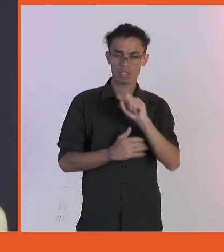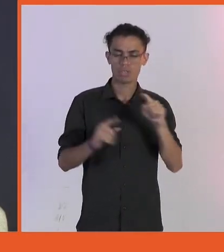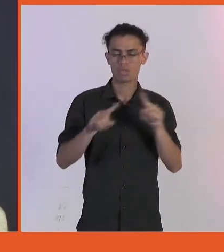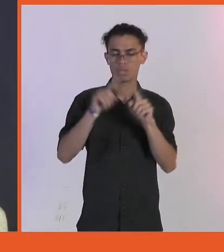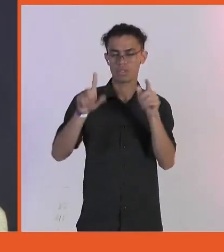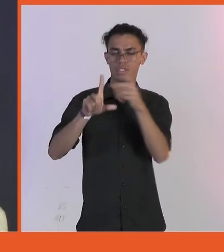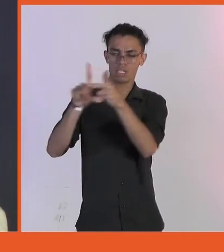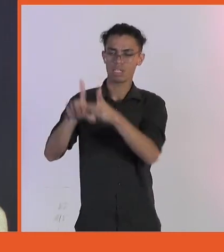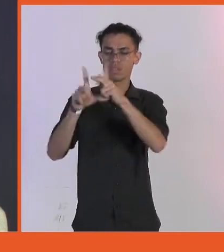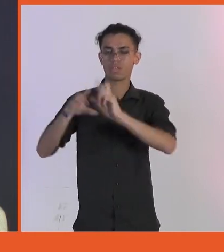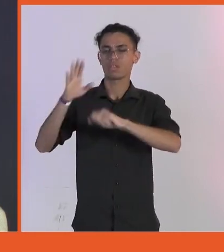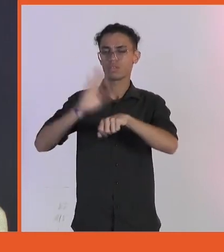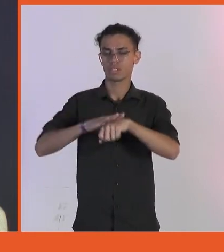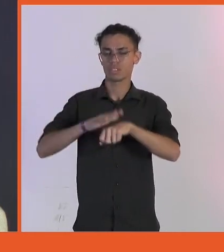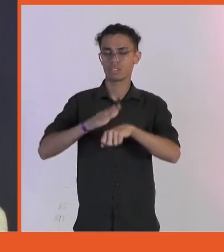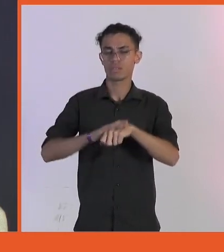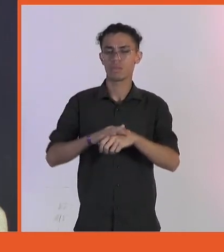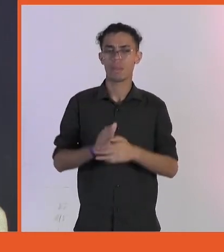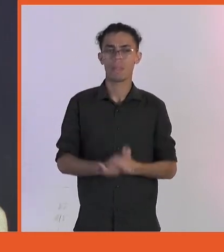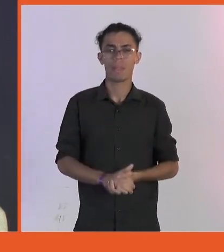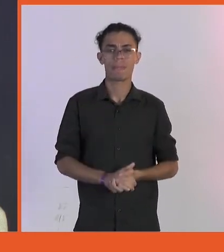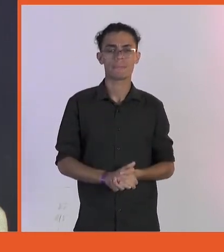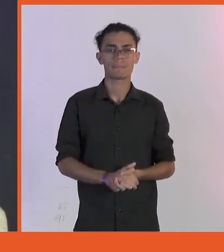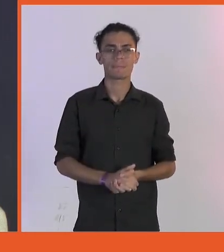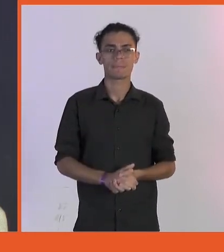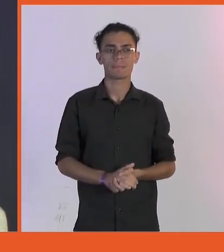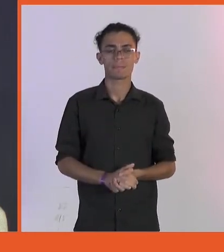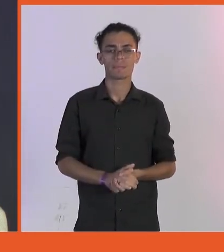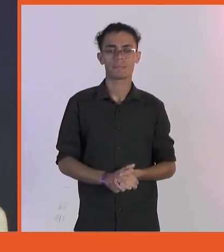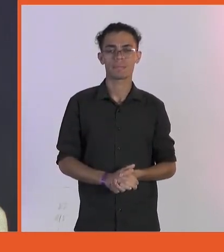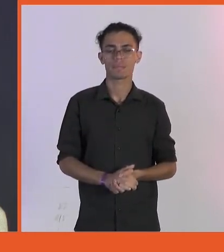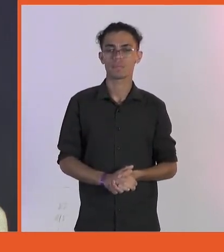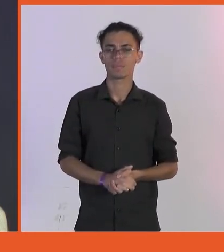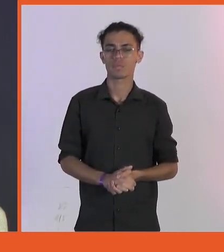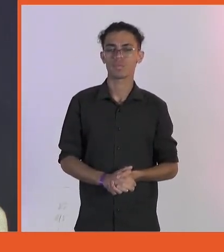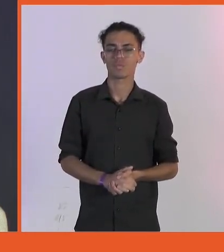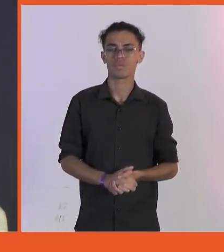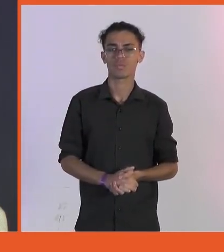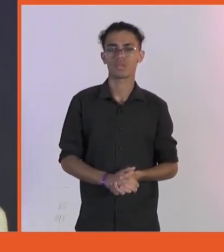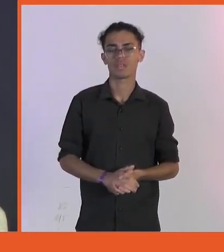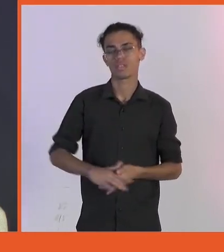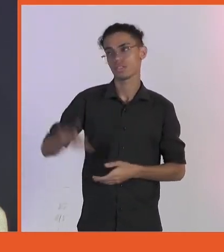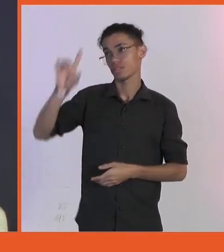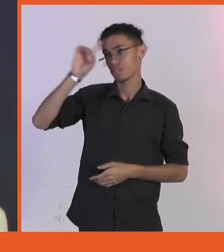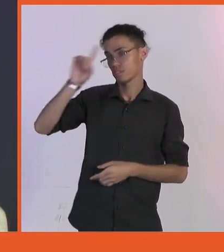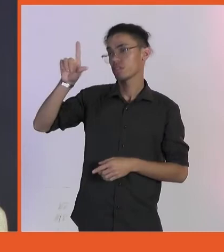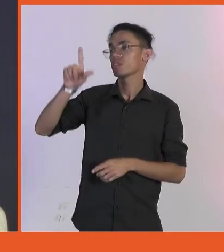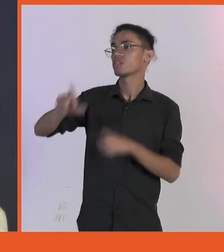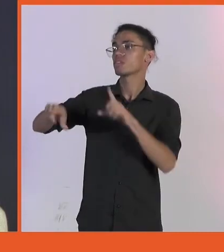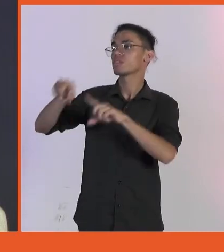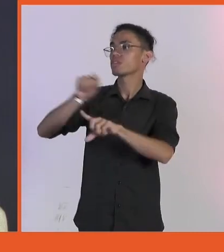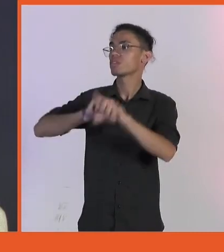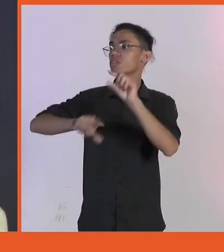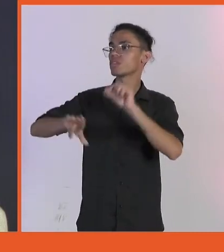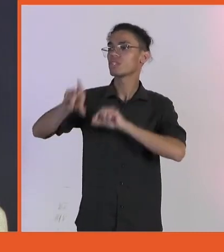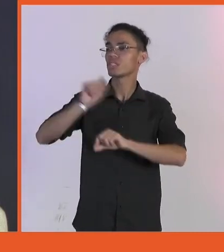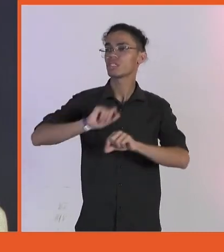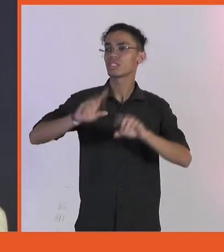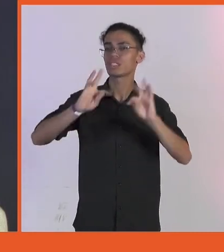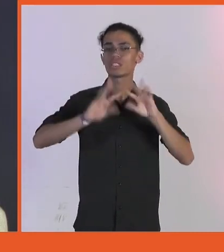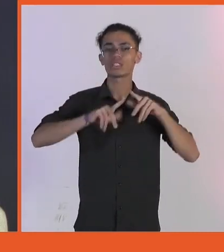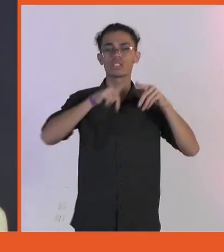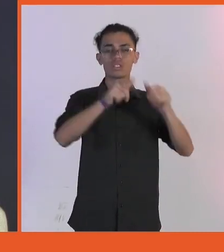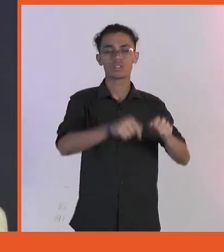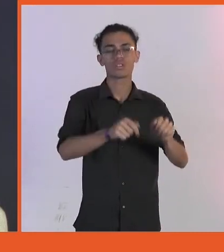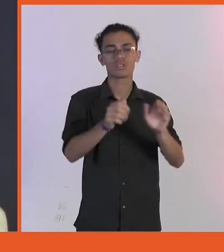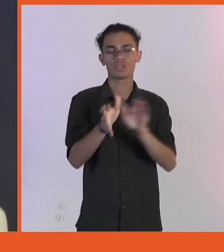fazia. Mas daí eu tirei o pé um pouco do acelerador, porque, enfim... Eu tinha dia que eu escalava 12 horas por dia para fazer, enfim, eu